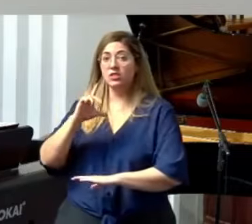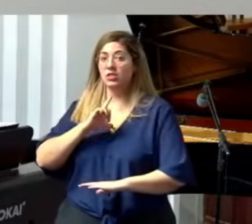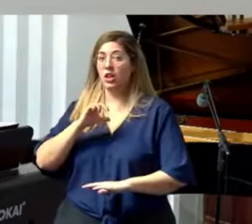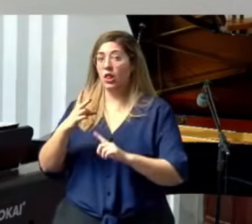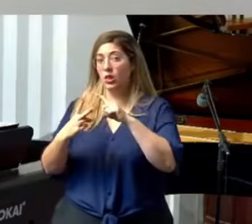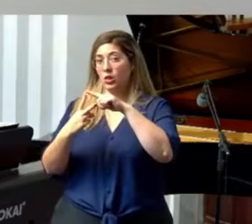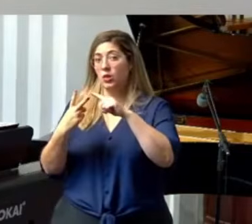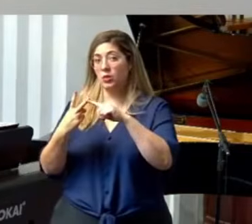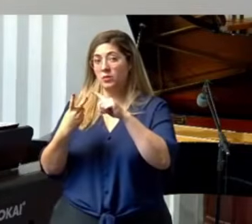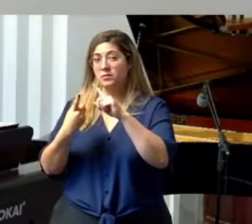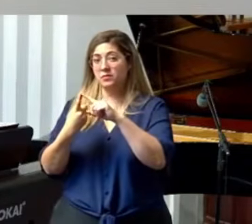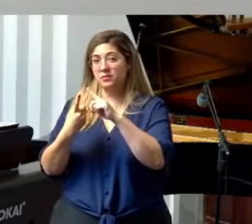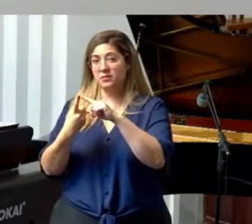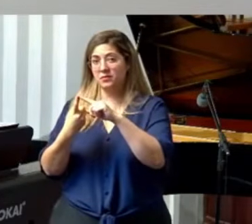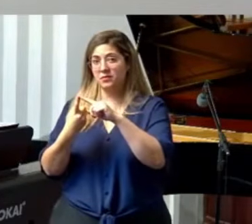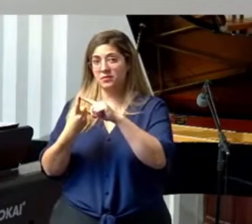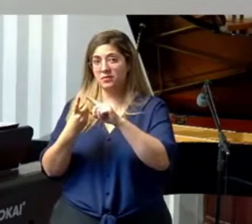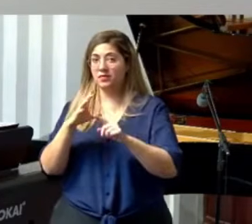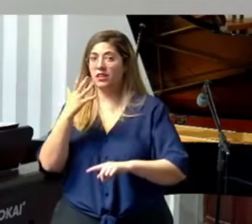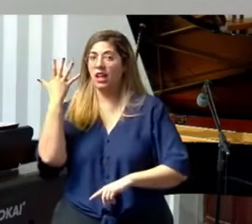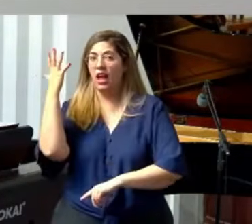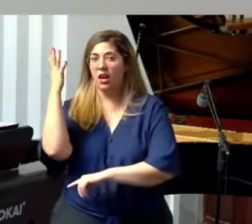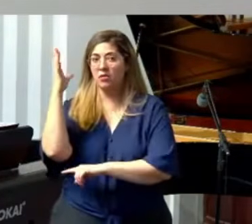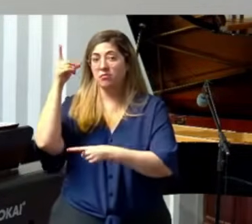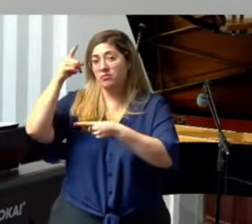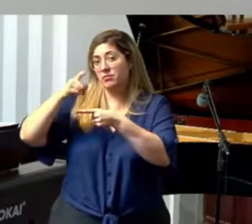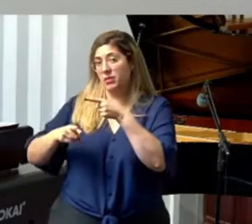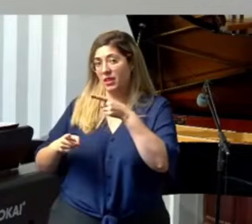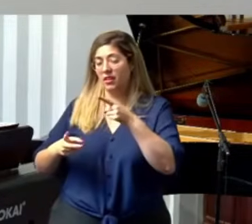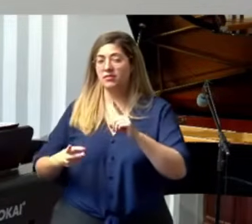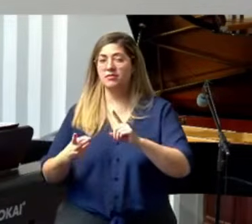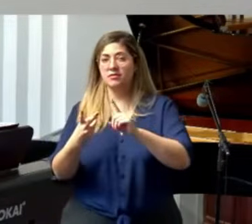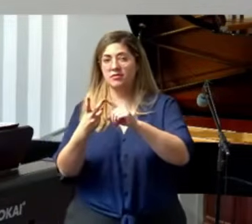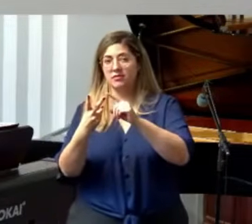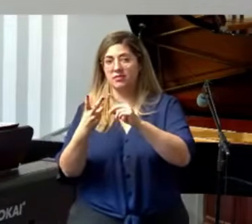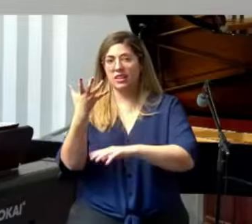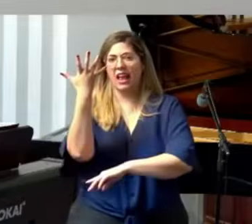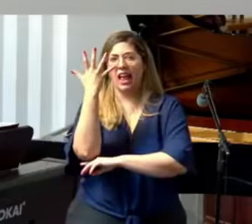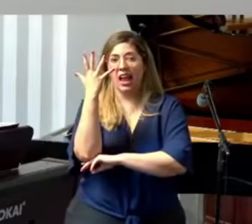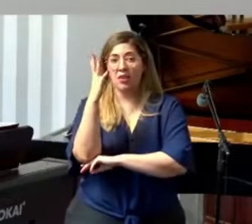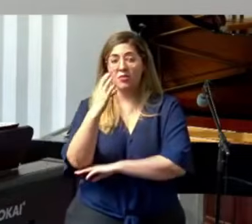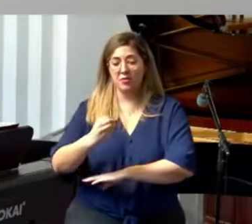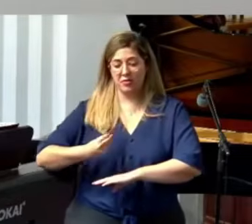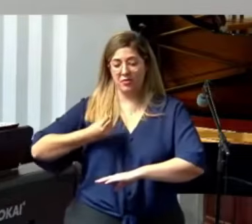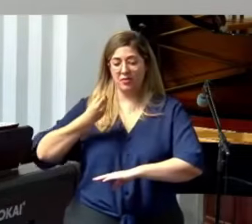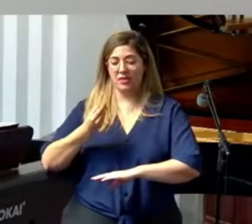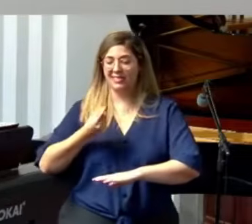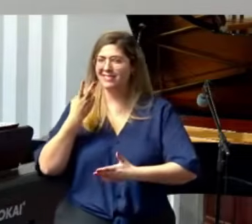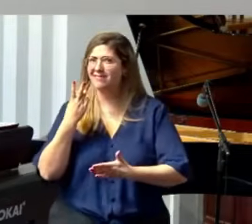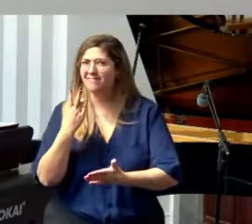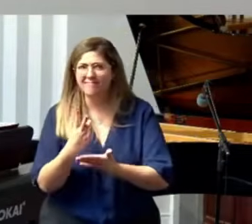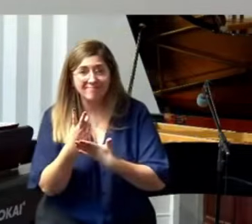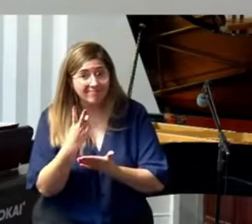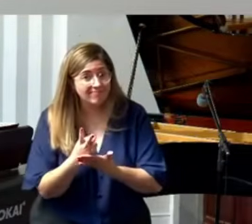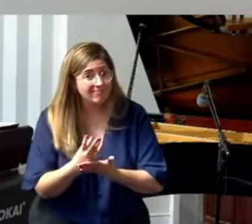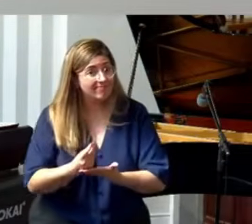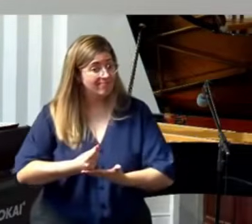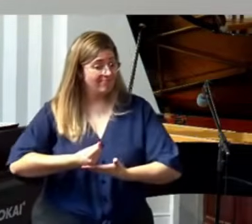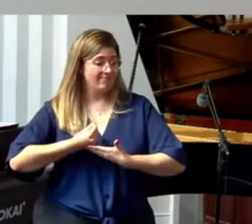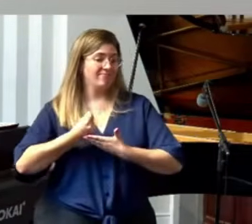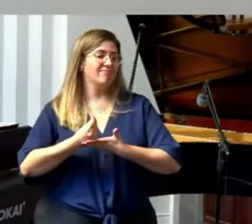árvore da vida, comer do fruto da árvore da vida, eles viveriam para sempre nesta